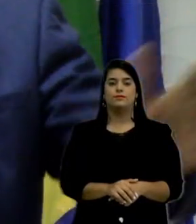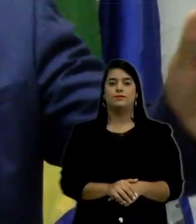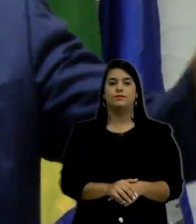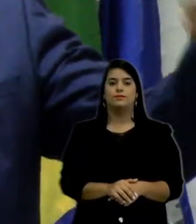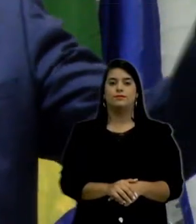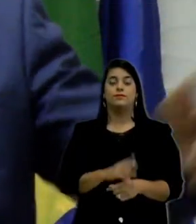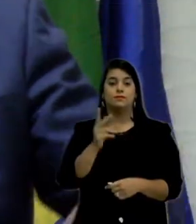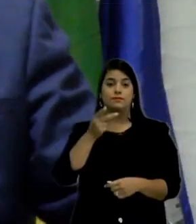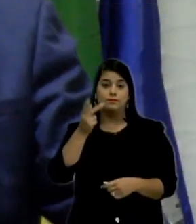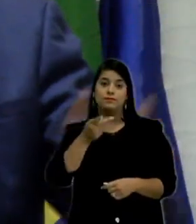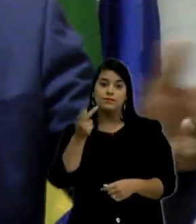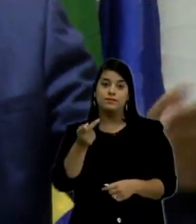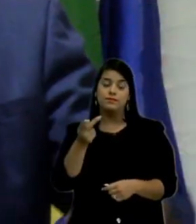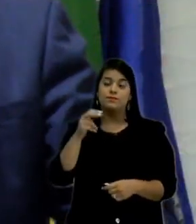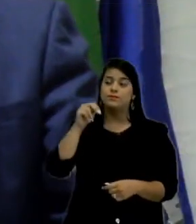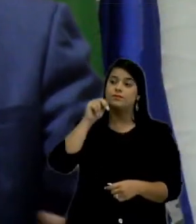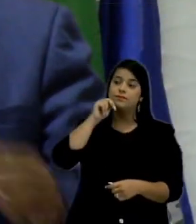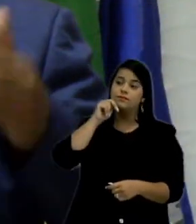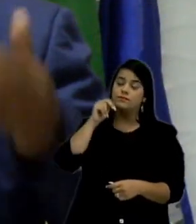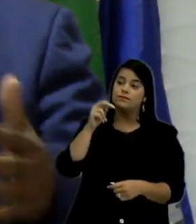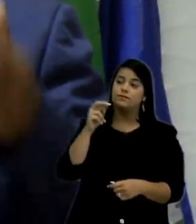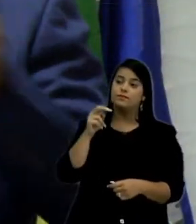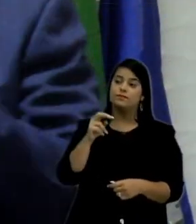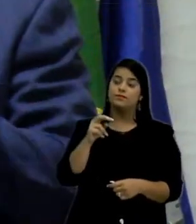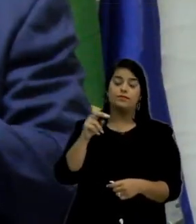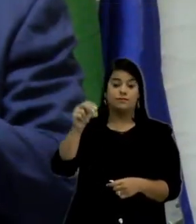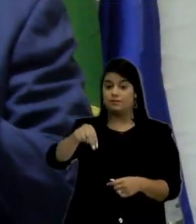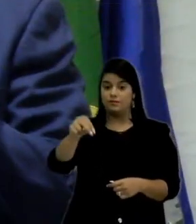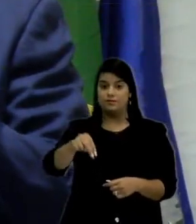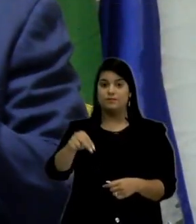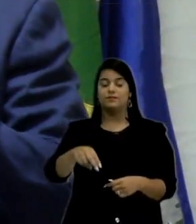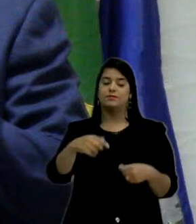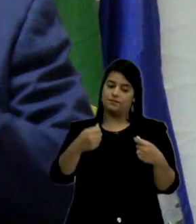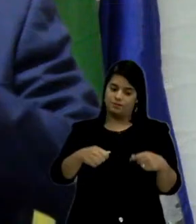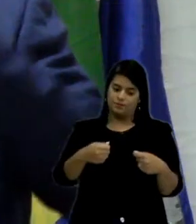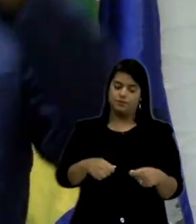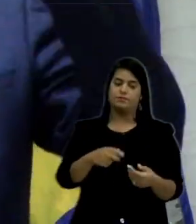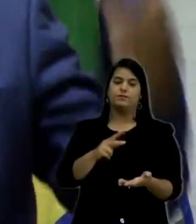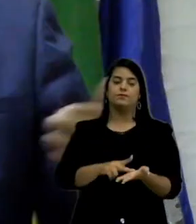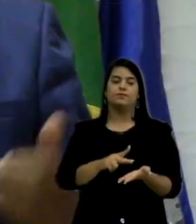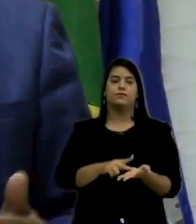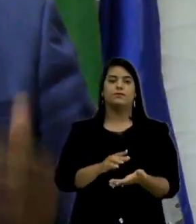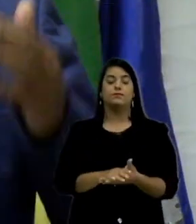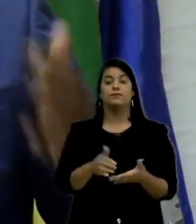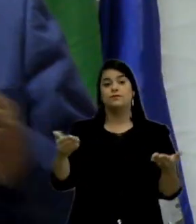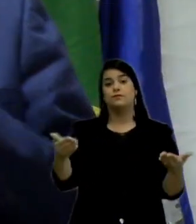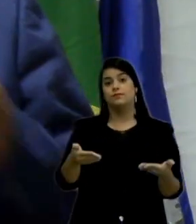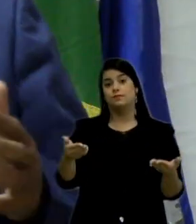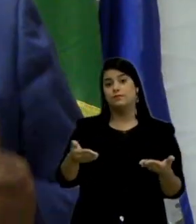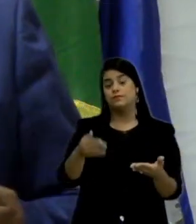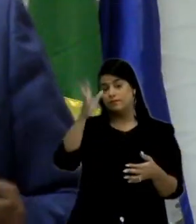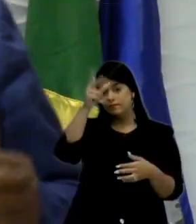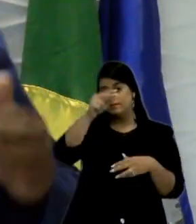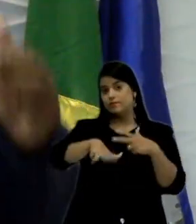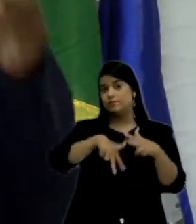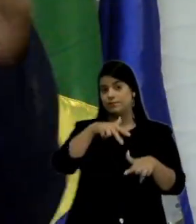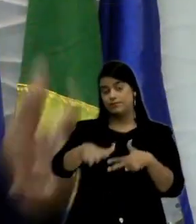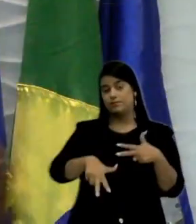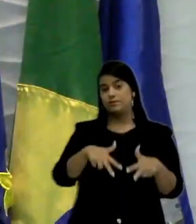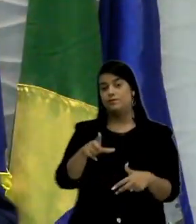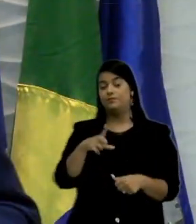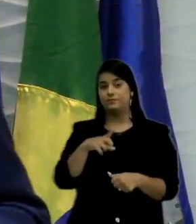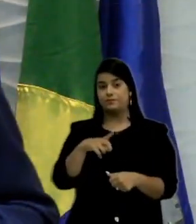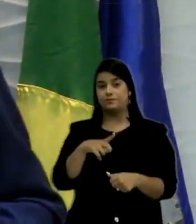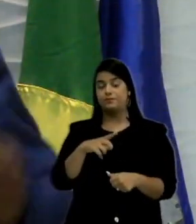quero falar aqui, Neide, que seu requerimento é muito bom, é de precisão. Hoje, em São Bento do Una, tem